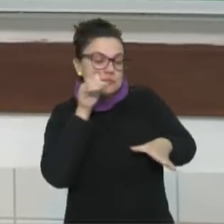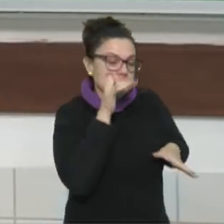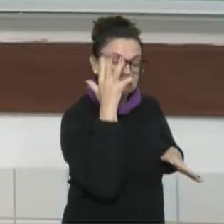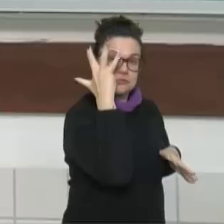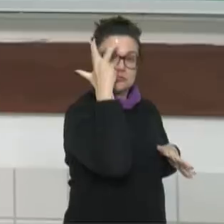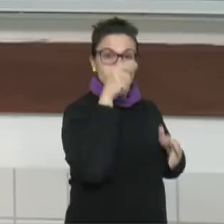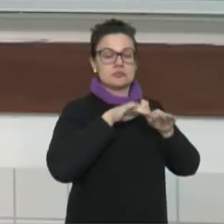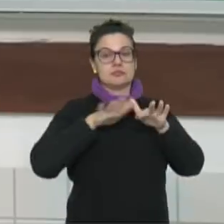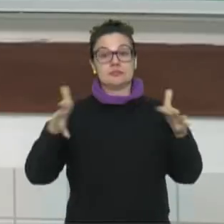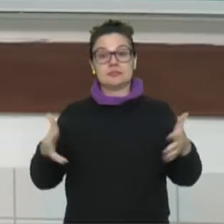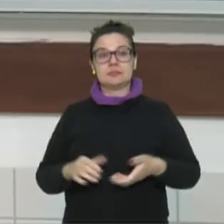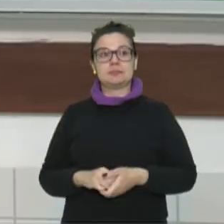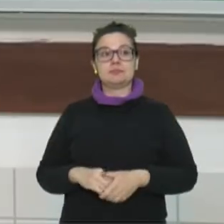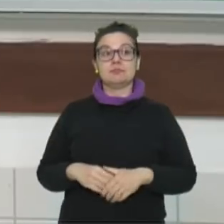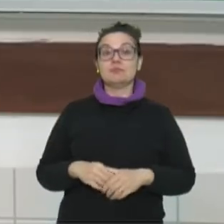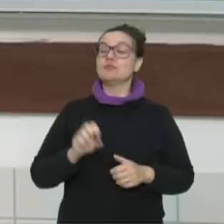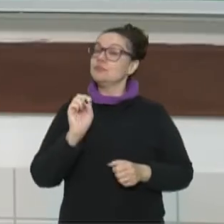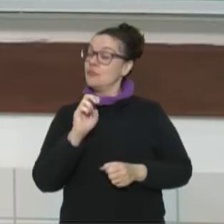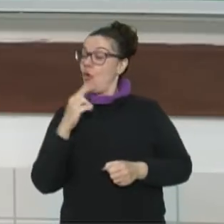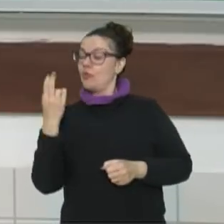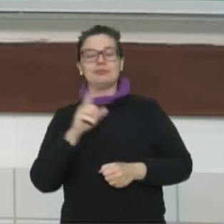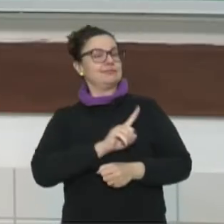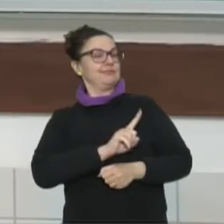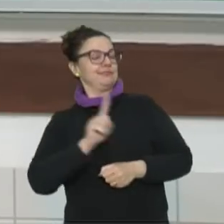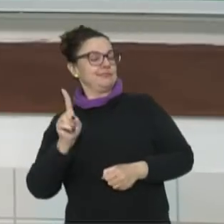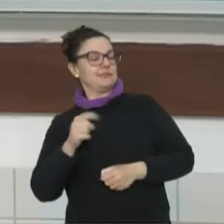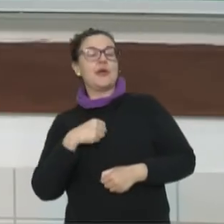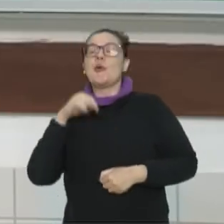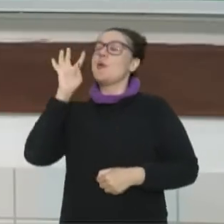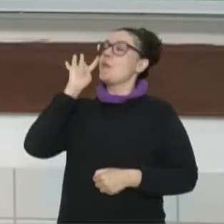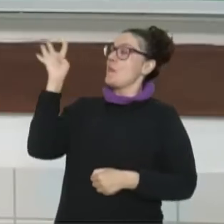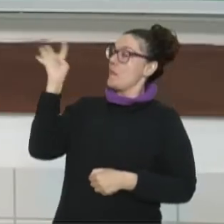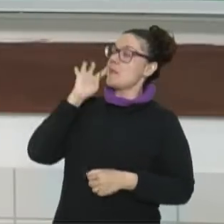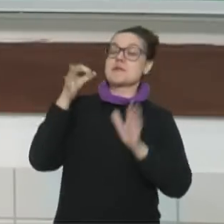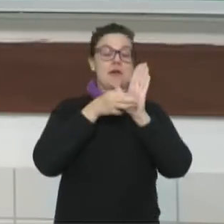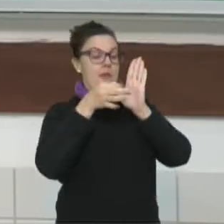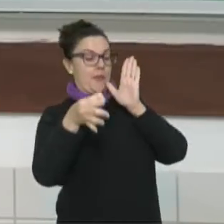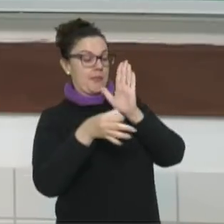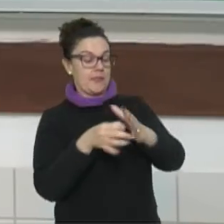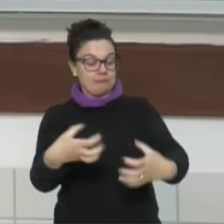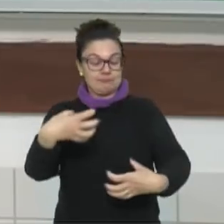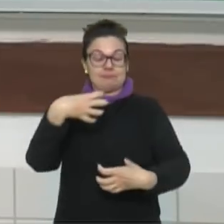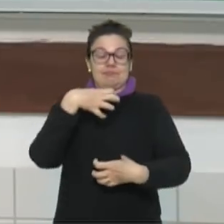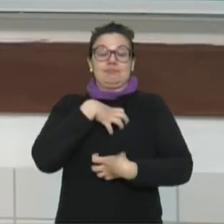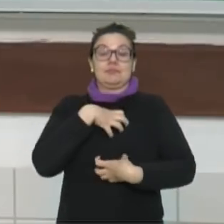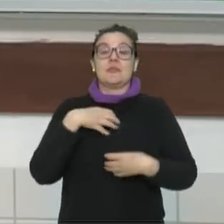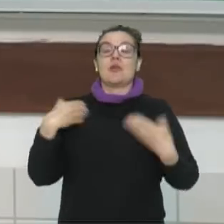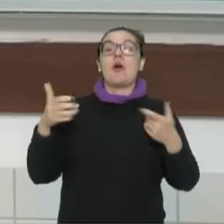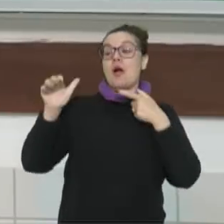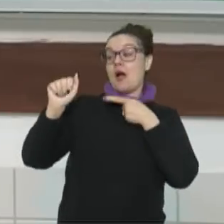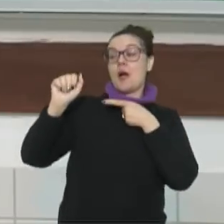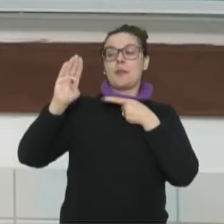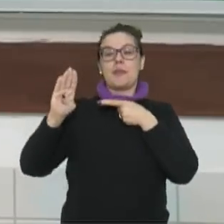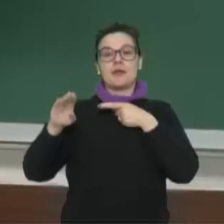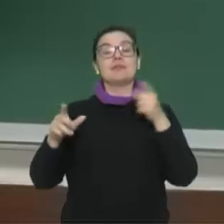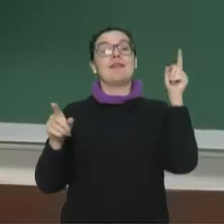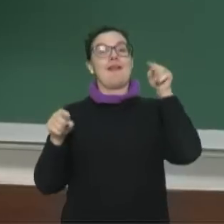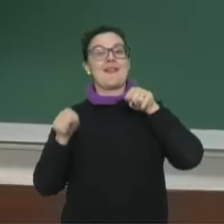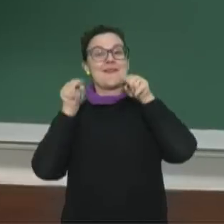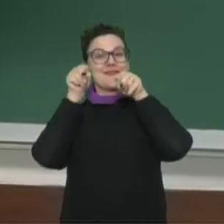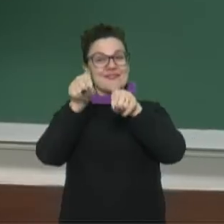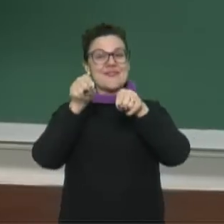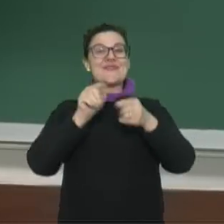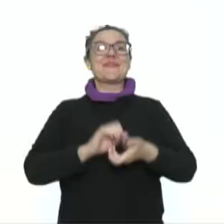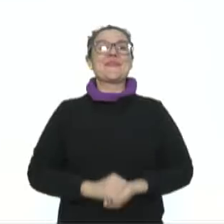do mar? Ou não, né? É pensar, criticar e sentir. Letra A, letra B, agora é com